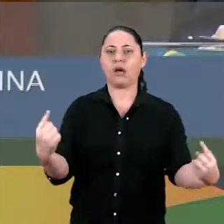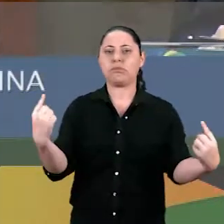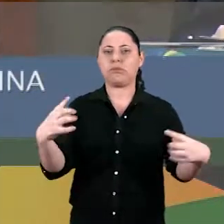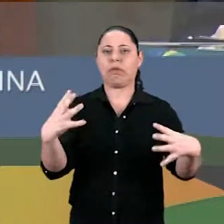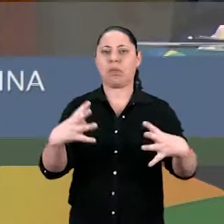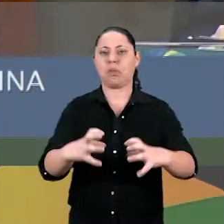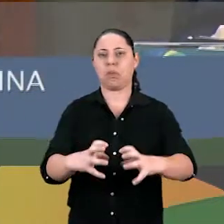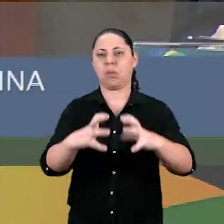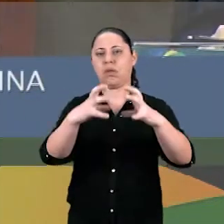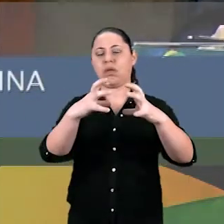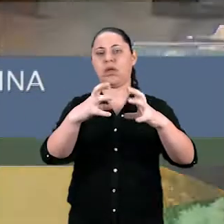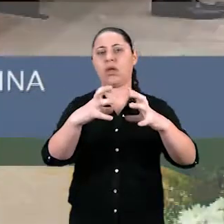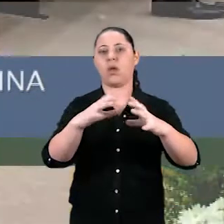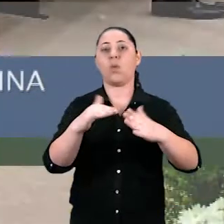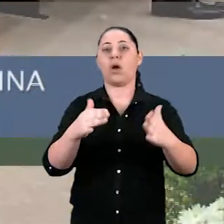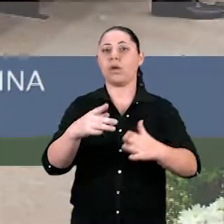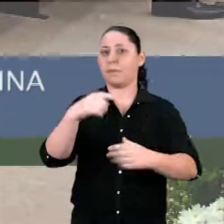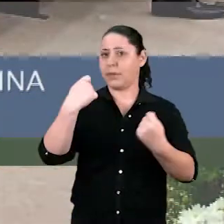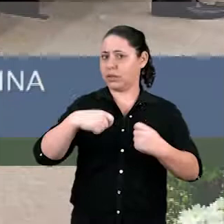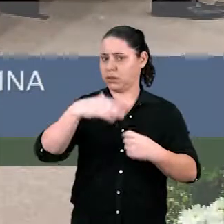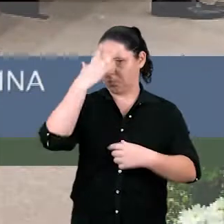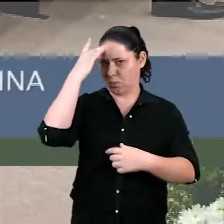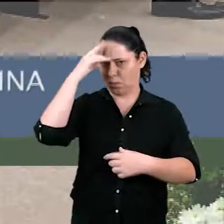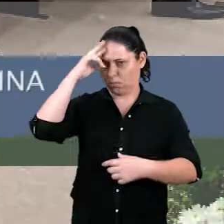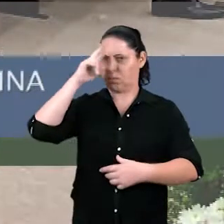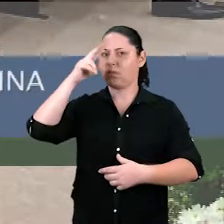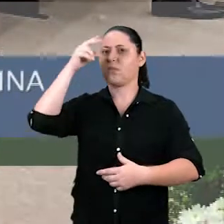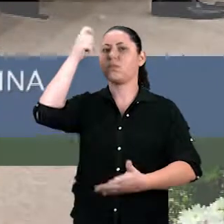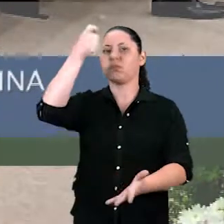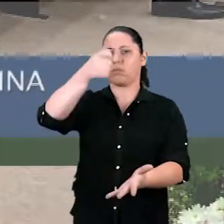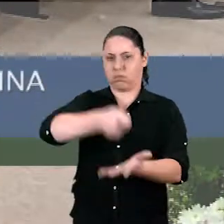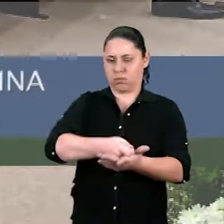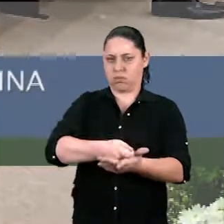nível. Nada melhor do que uma autoridade que congrega